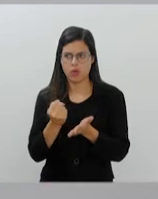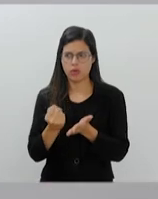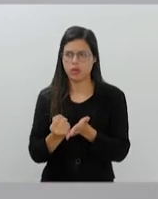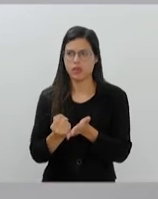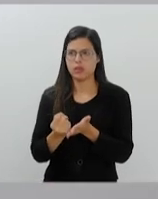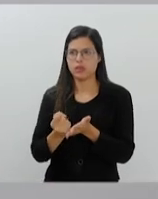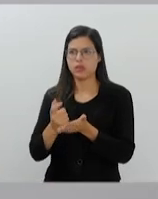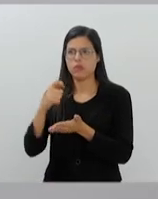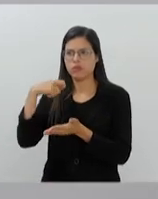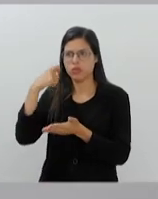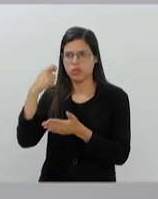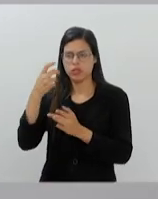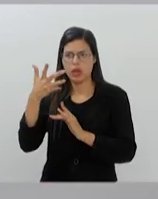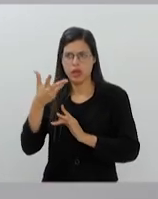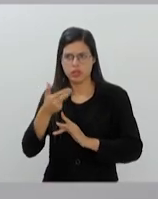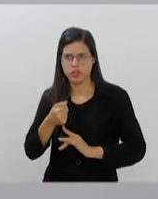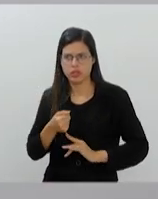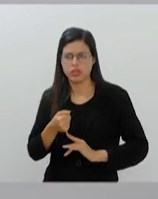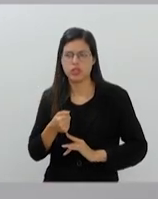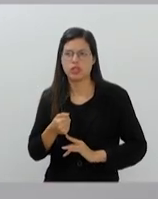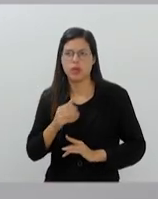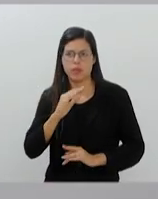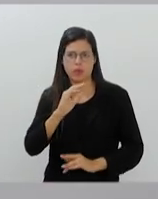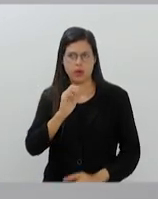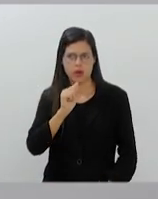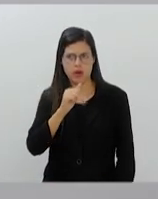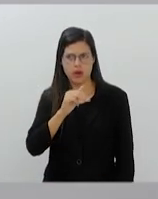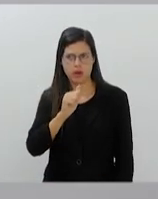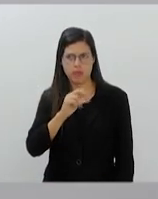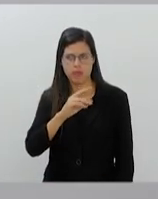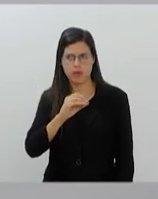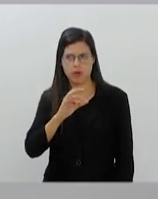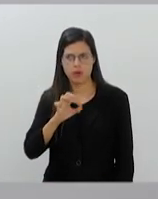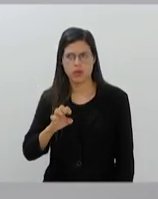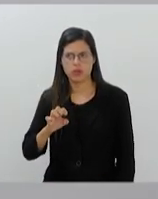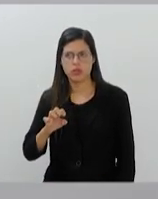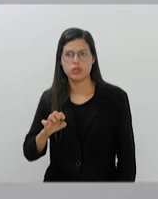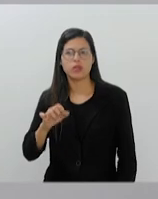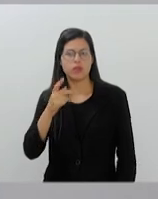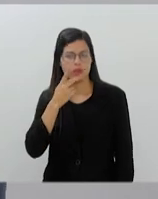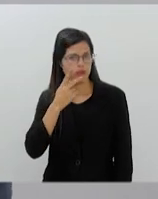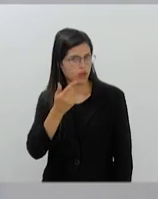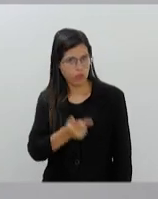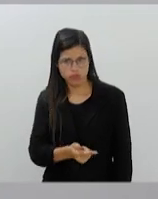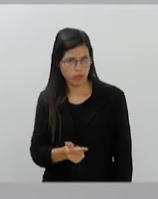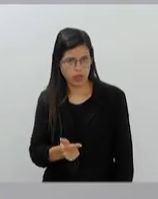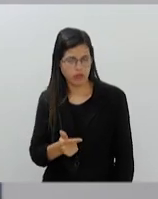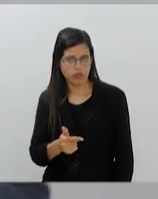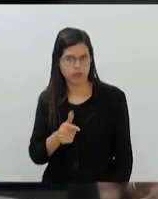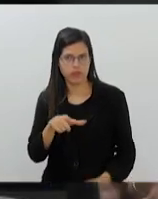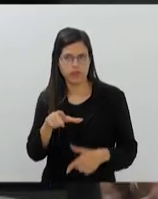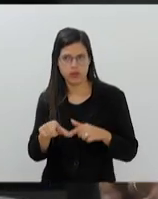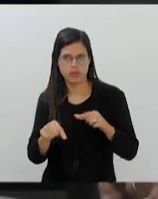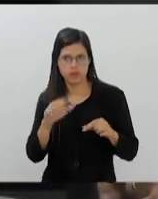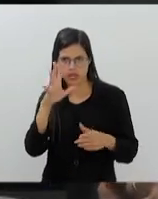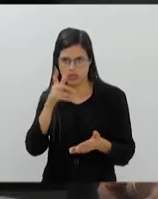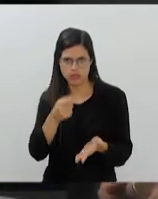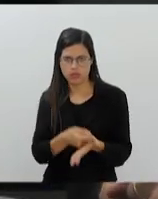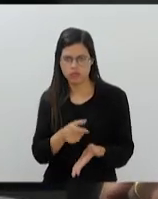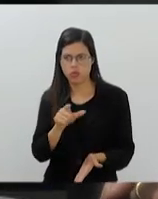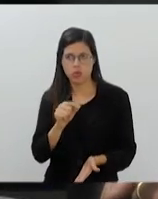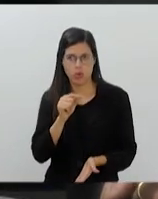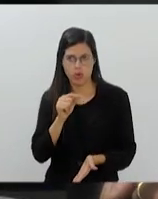artistas para o camarote da revista k senhora reafirma que não tem interferência na contratação de artistas reafirmo